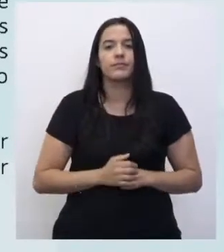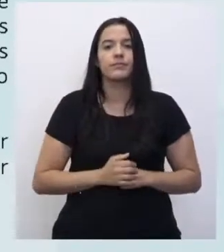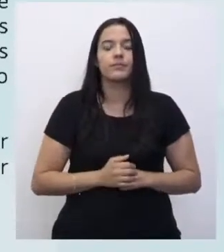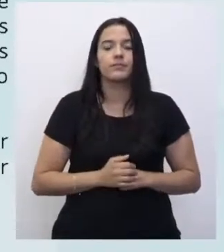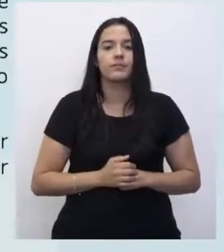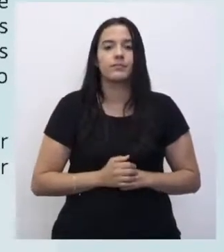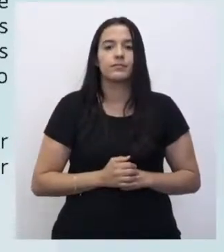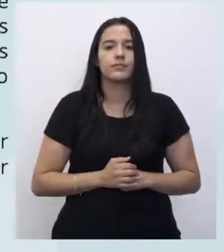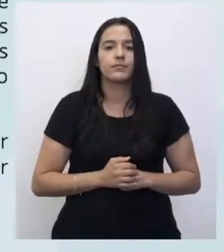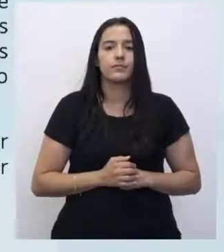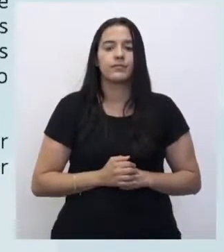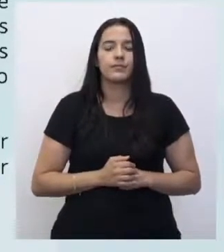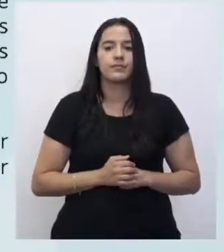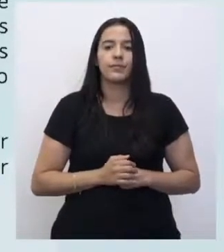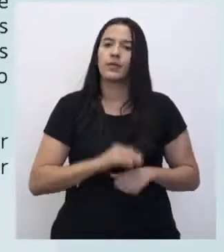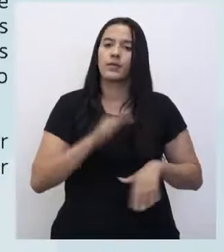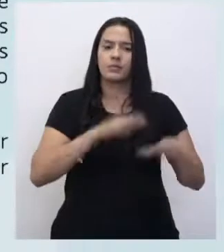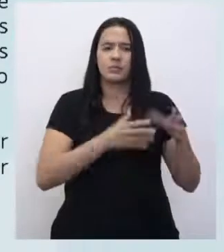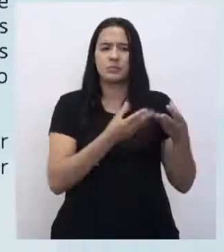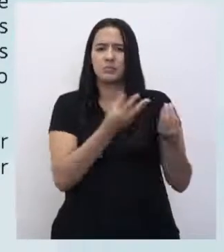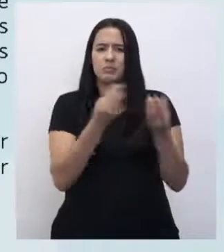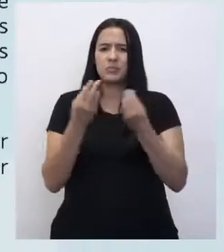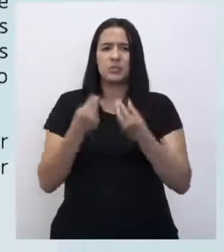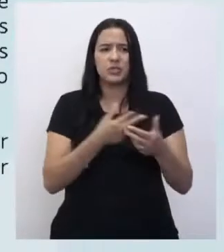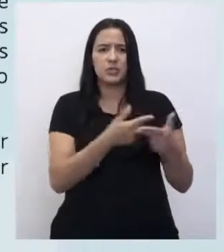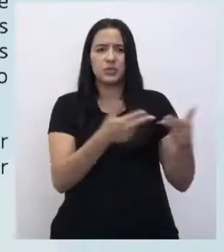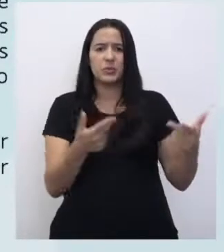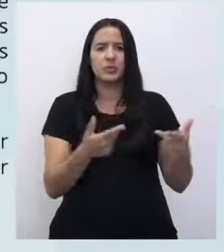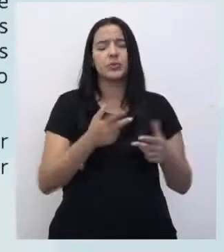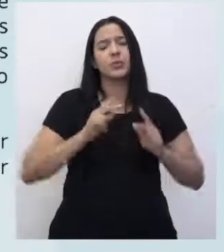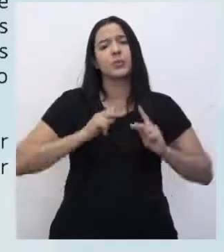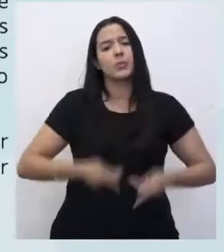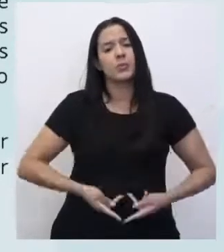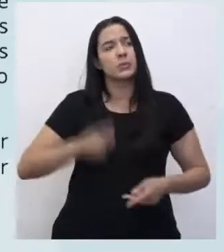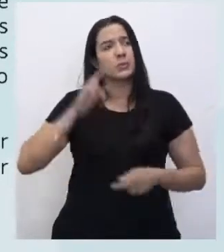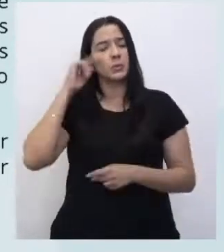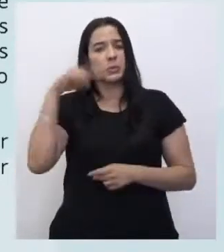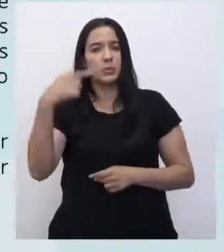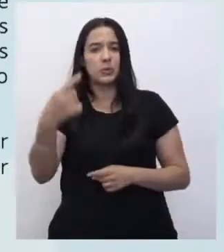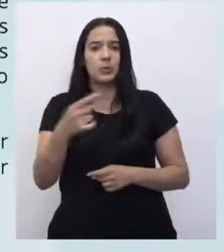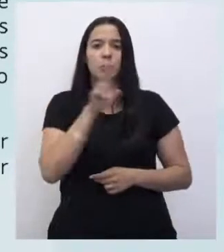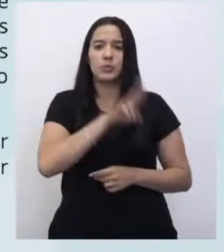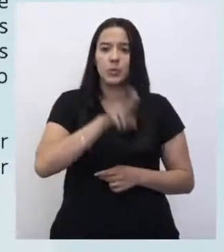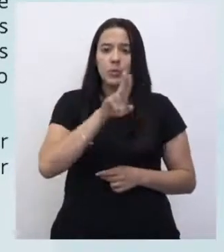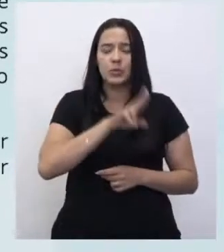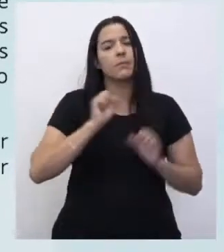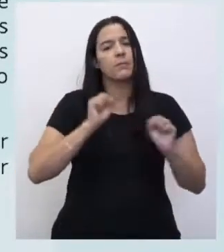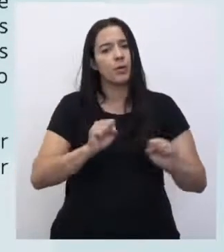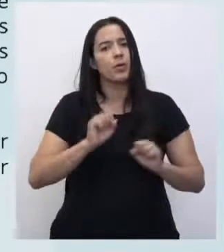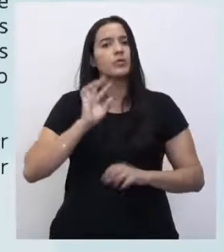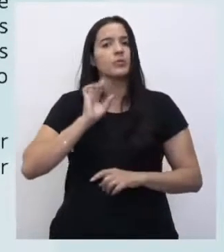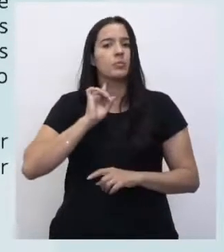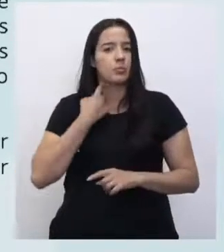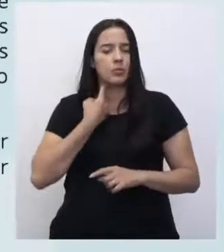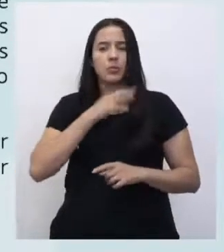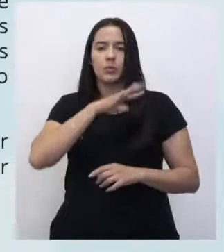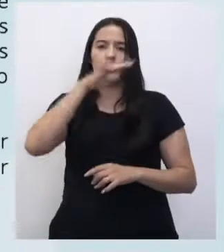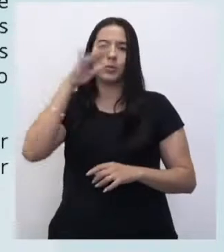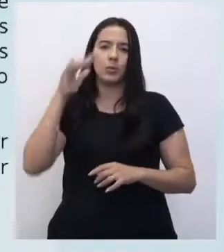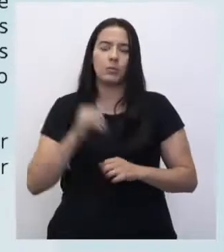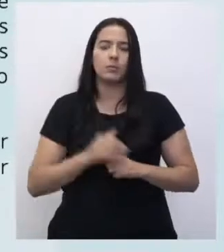can pollute the air. Muitas coisas que os humanos usam todos os dias podem poluir o ar. Compounds inside